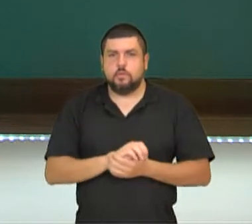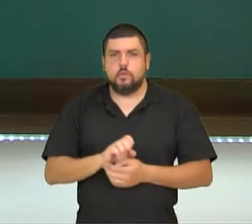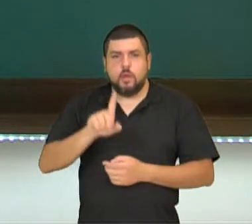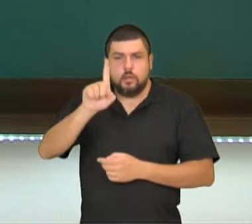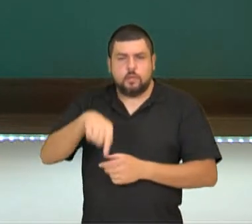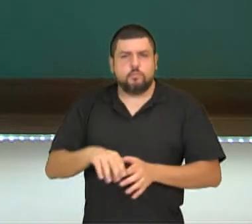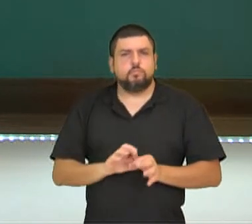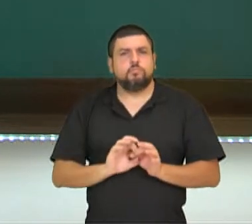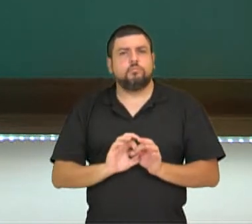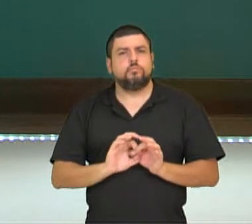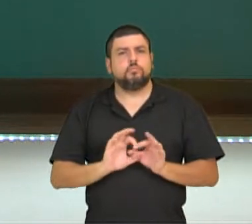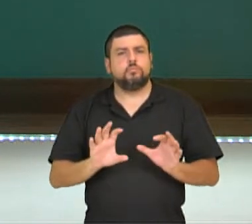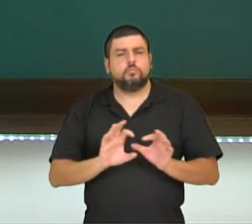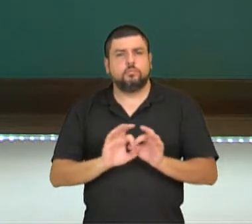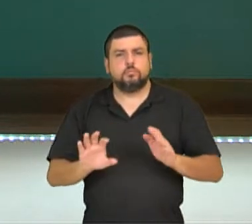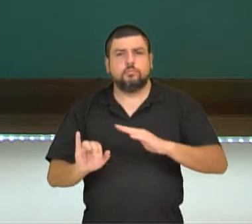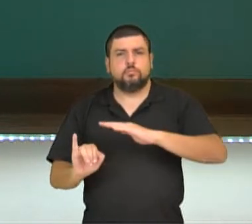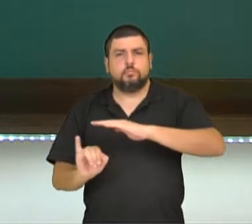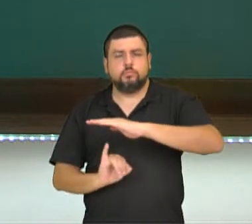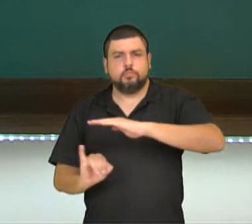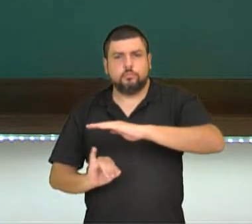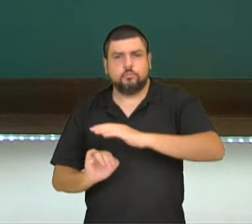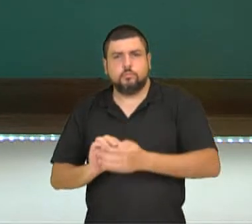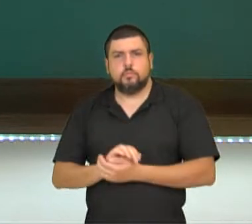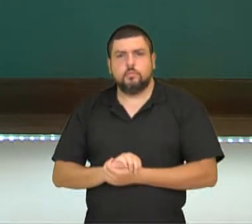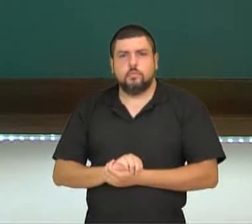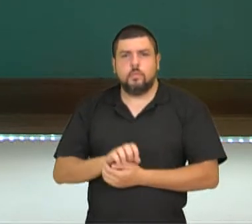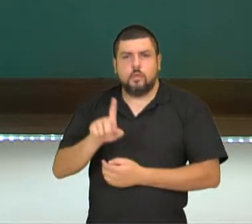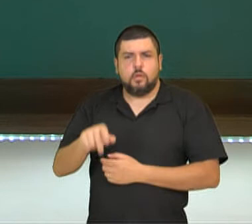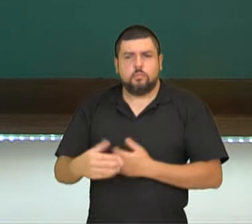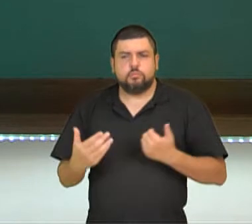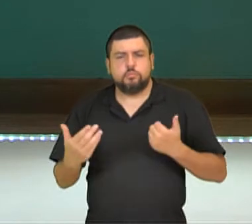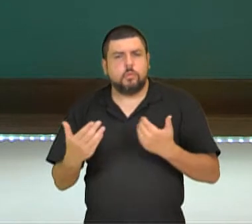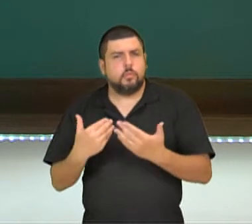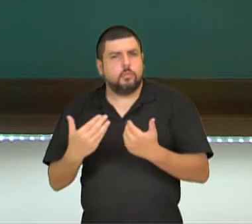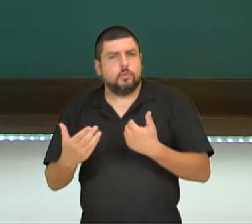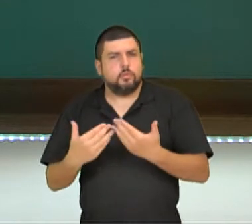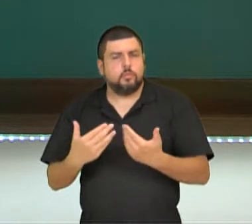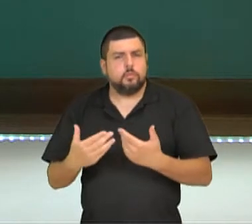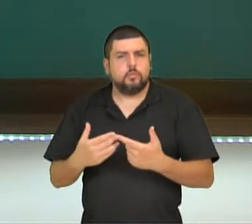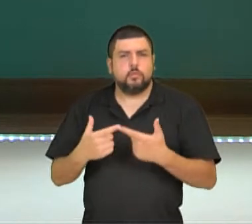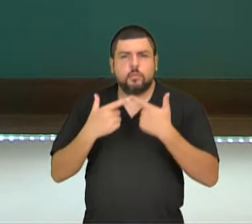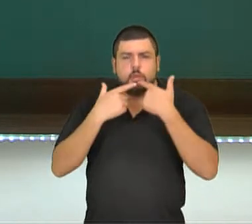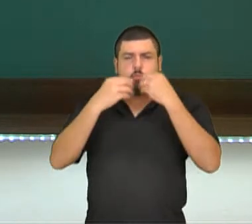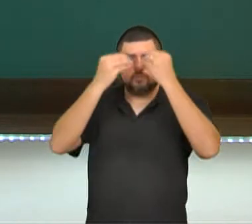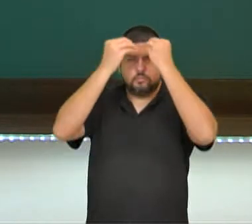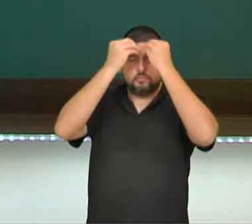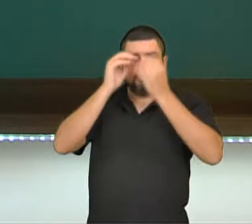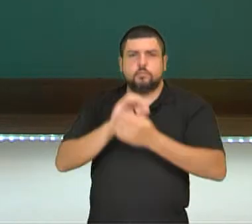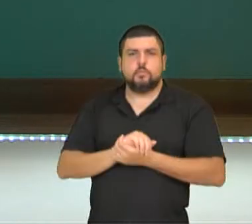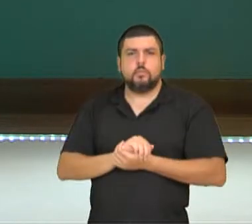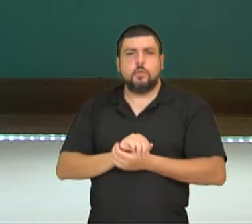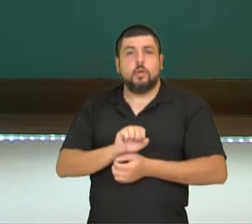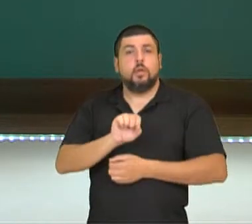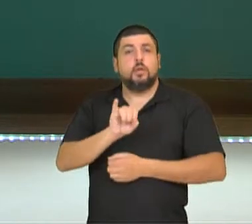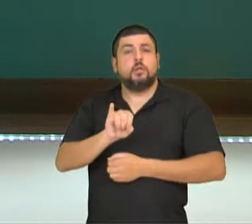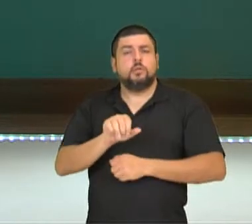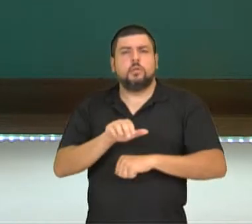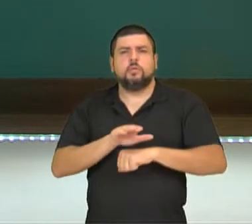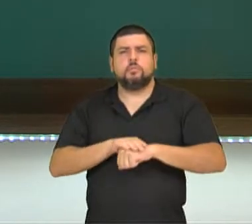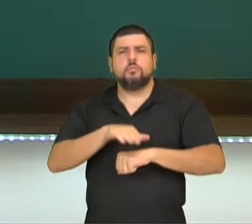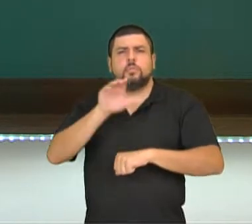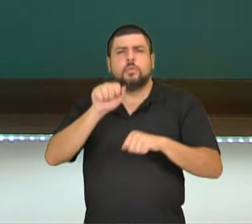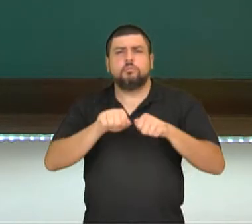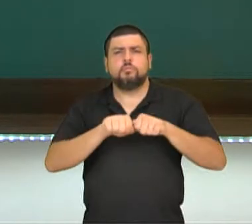informal, certo? É uma linguagem mais informal. E como eu quero alcançar um número maior, que as pessoas